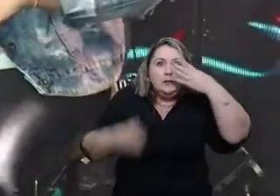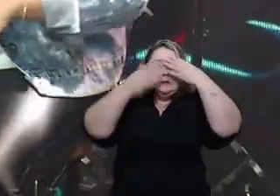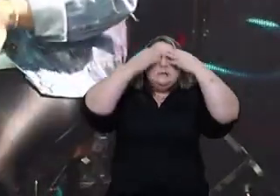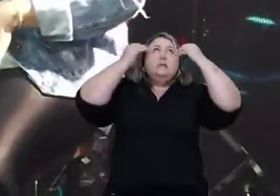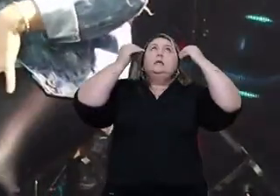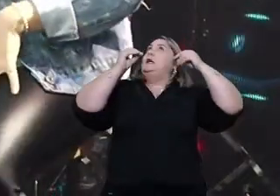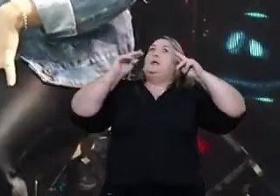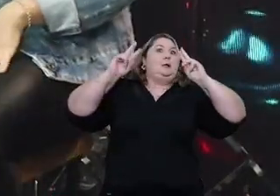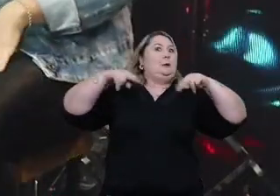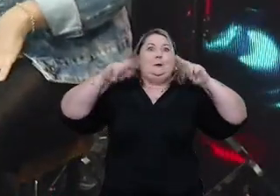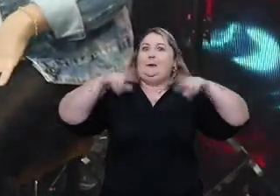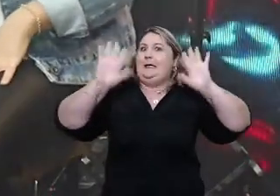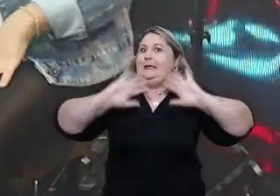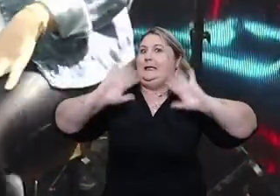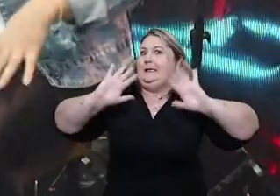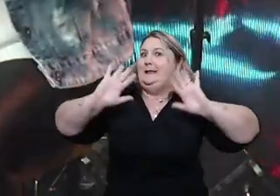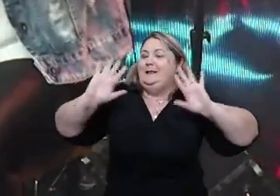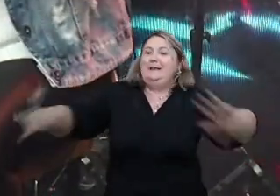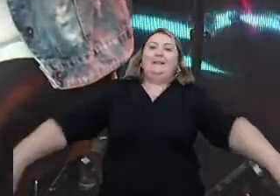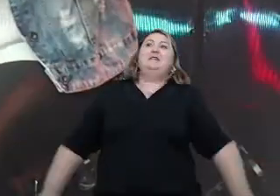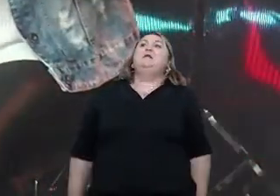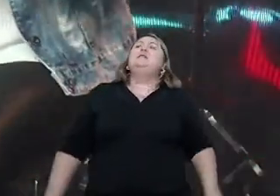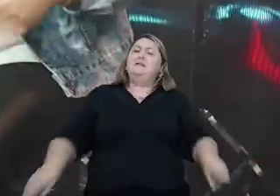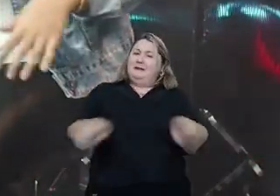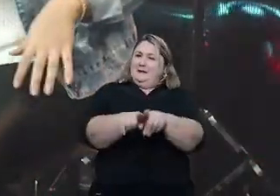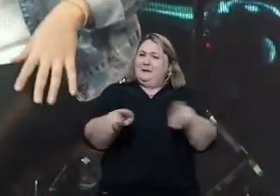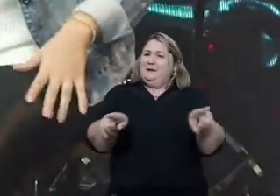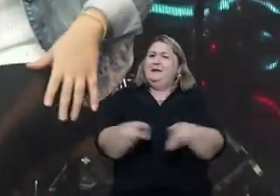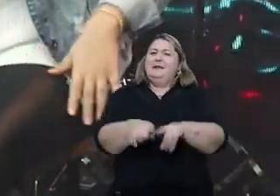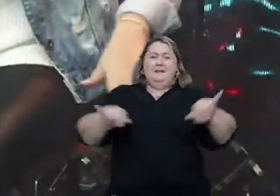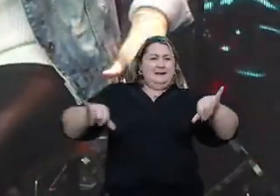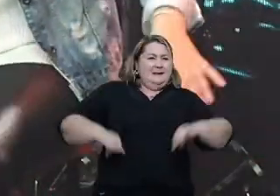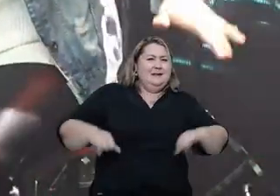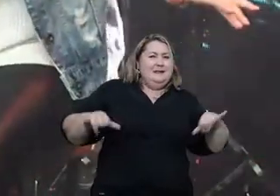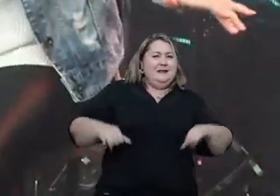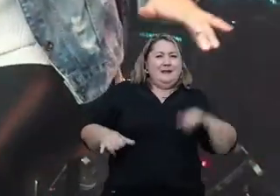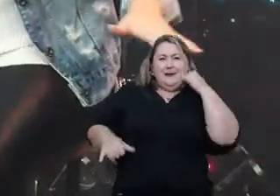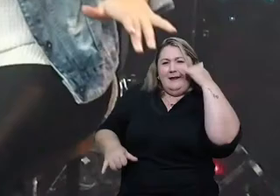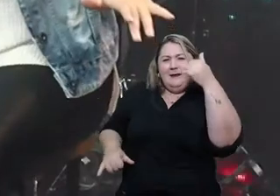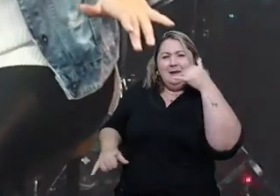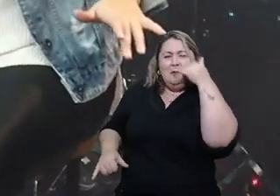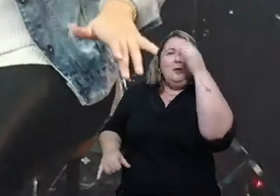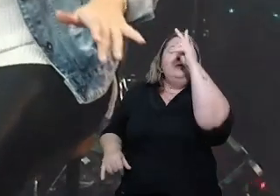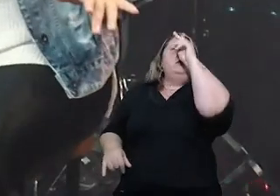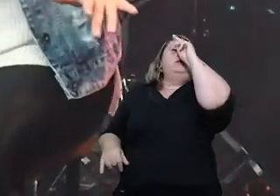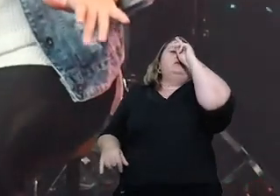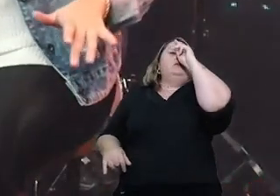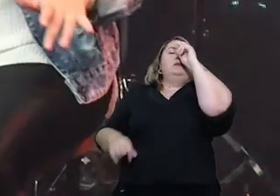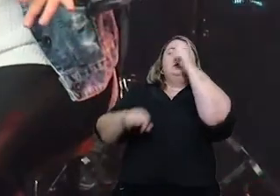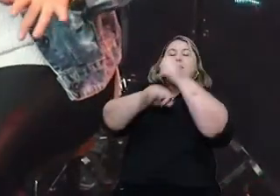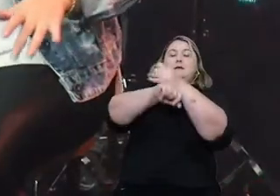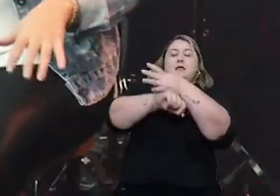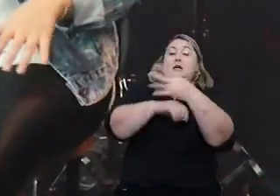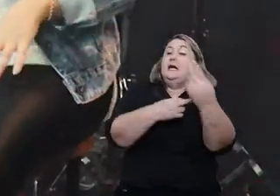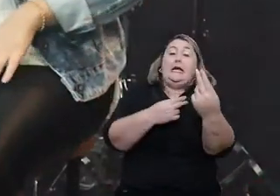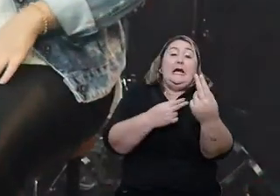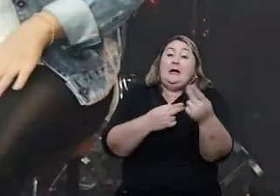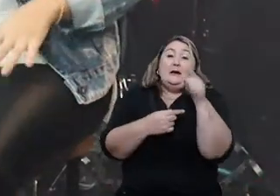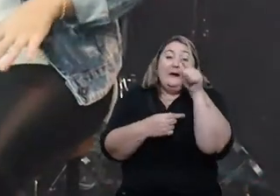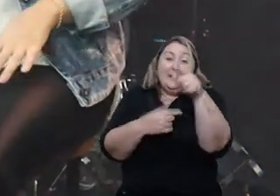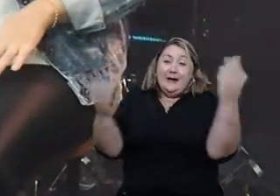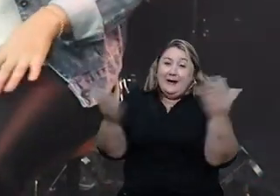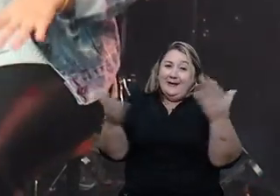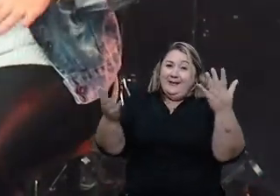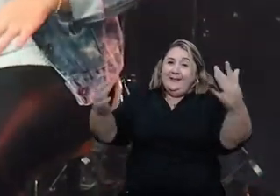não te esqueci, não, não, não. Também passei e te liguei levado fora de hora.